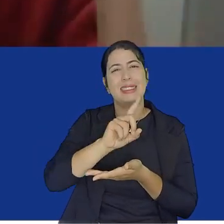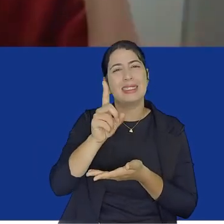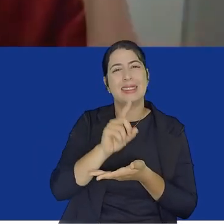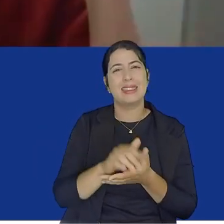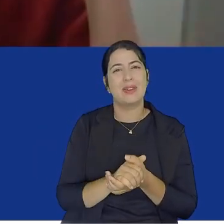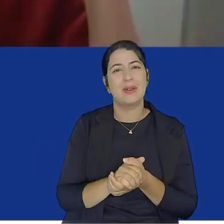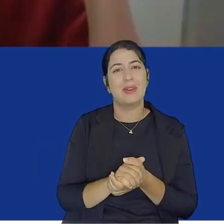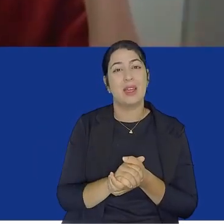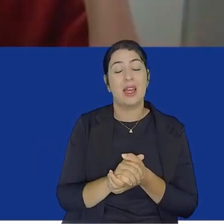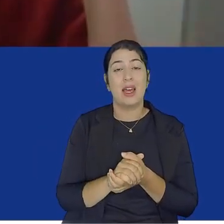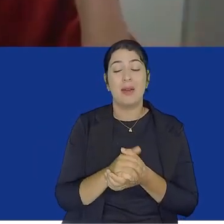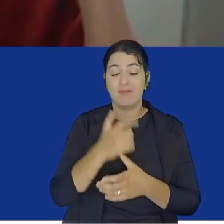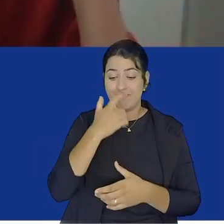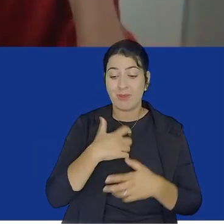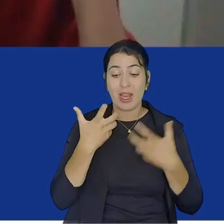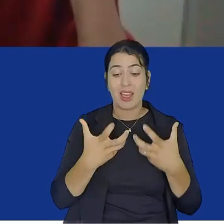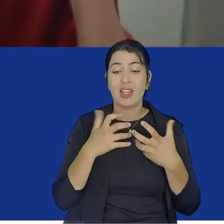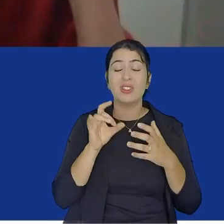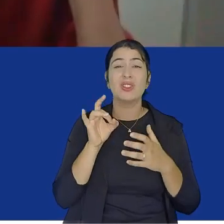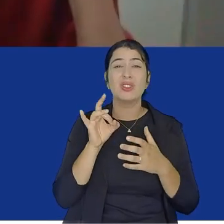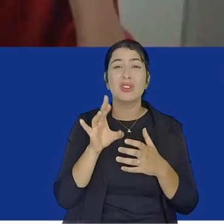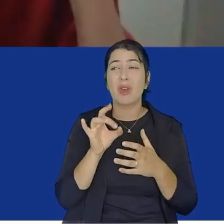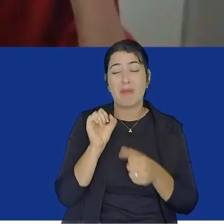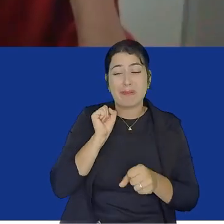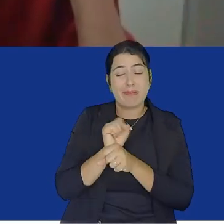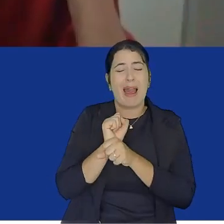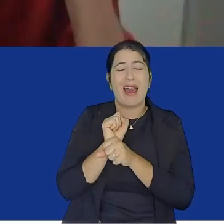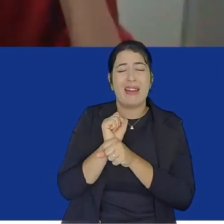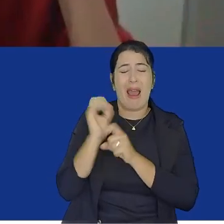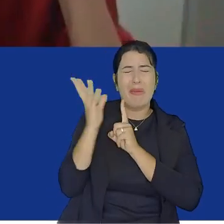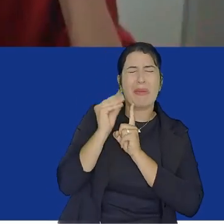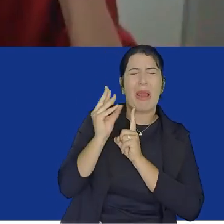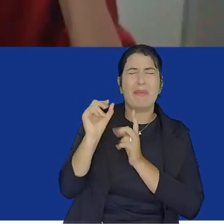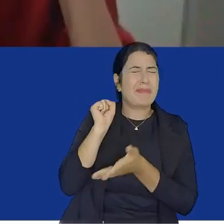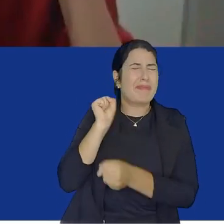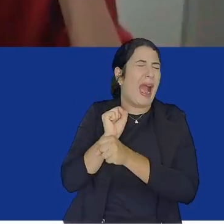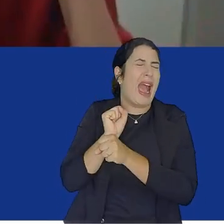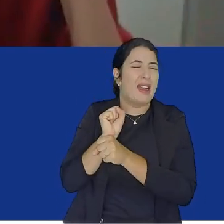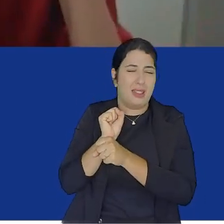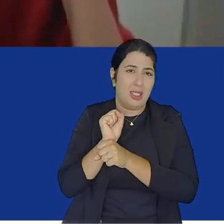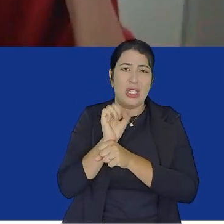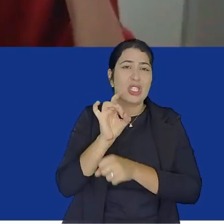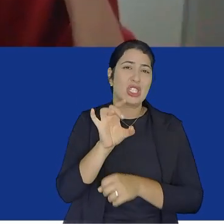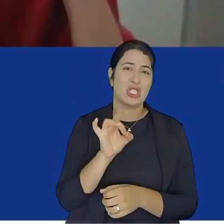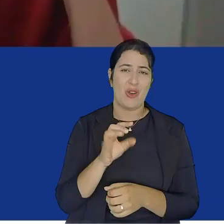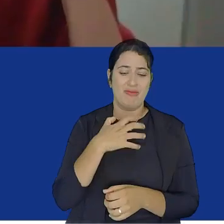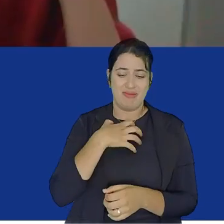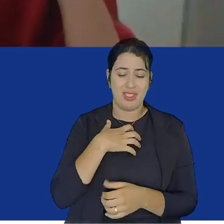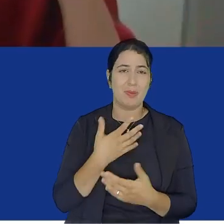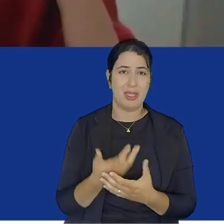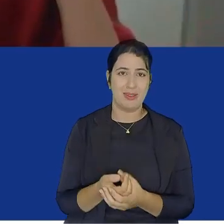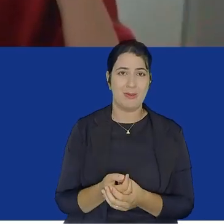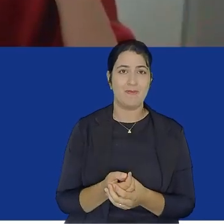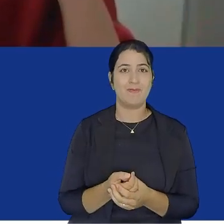pare. Ela só não quer mais. Tem uma música que fala assim, eu não te